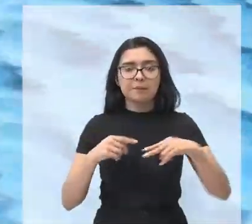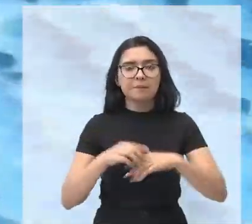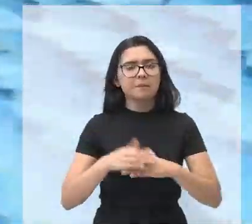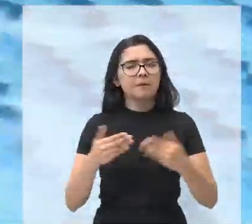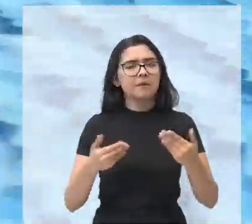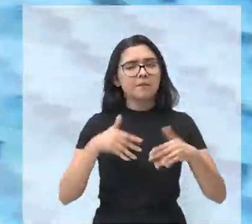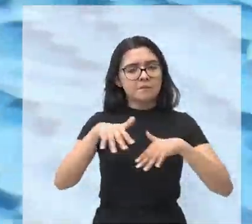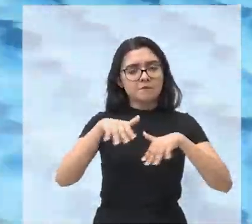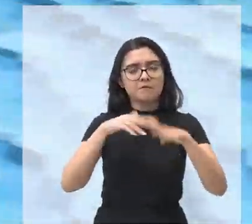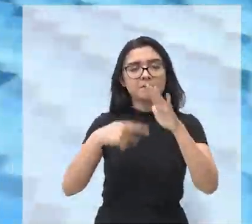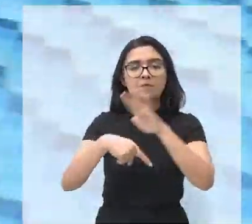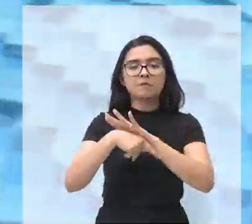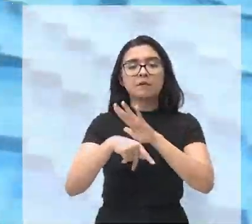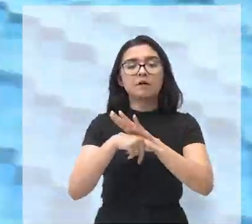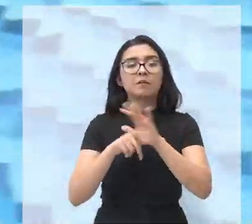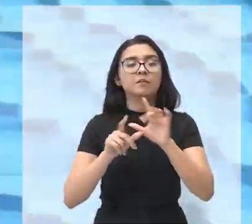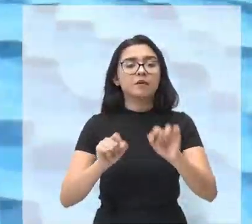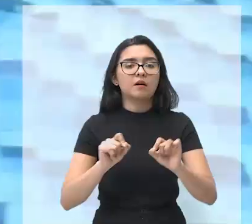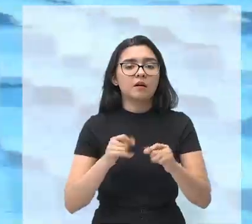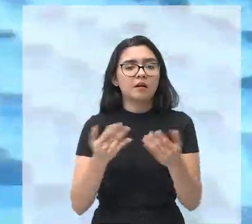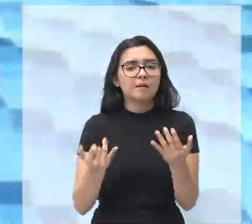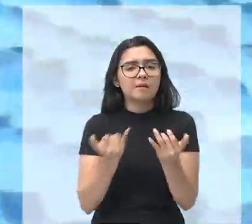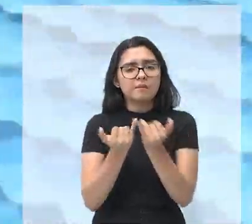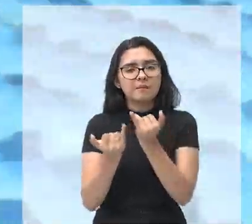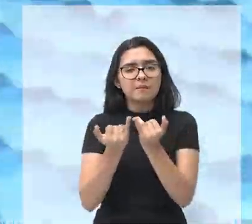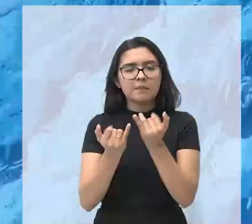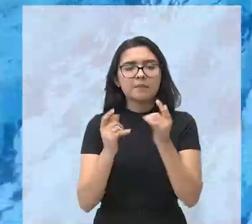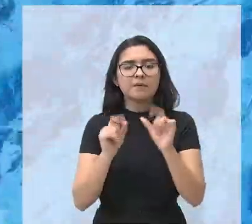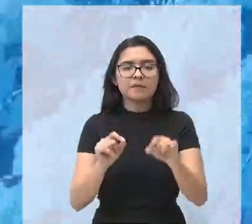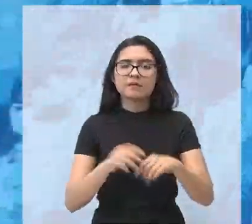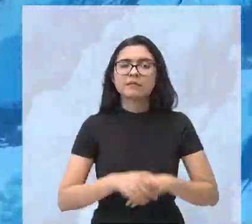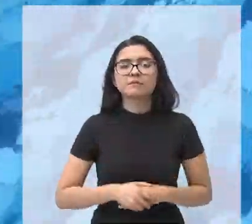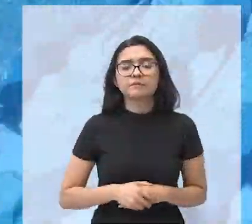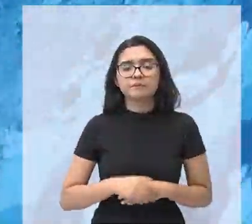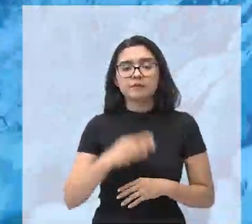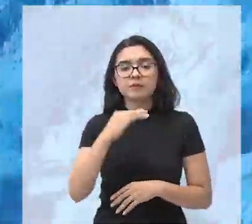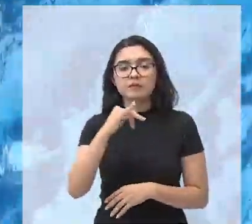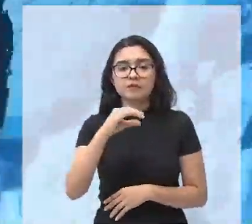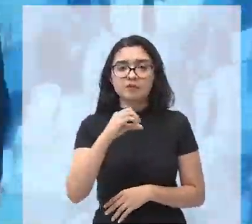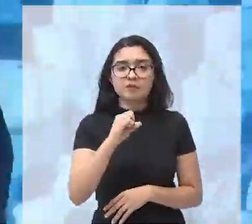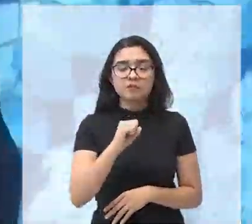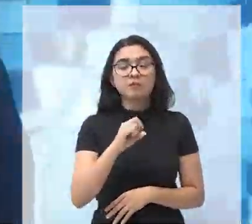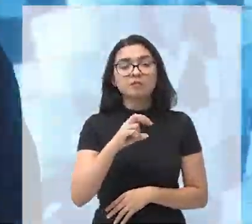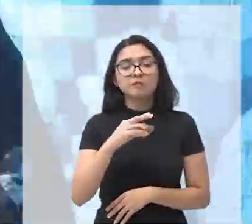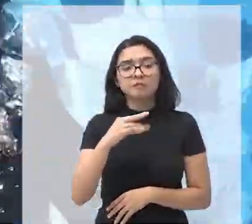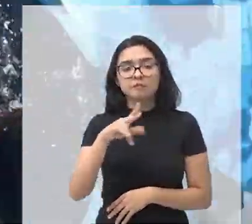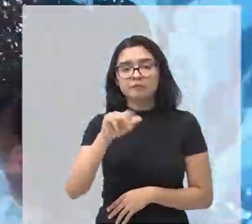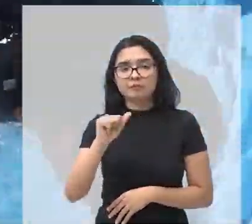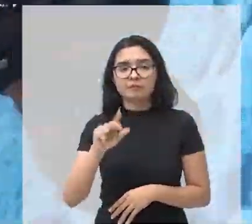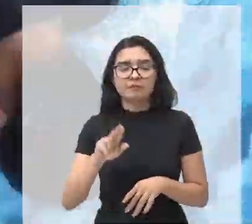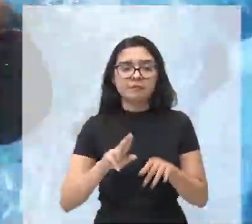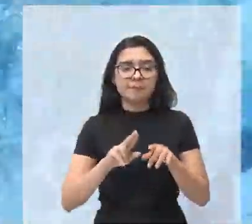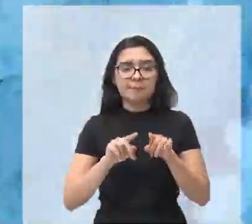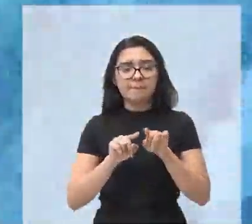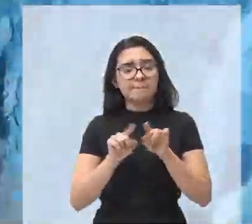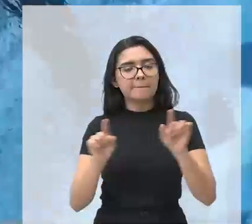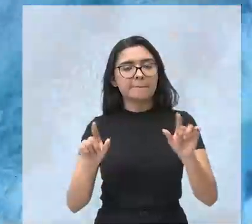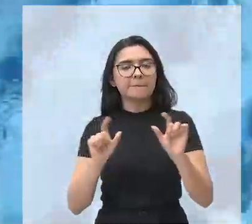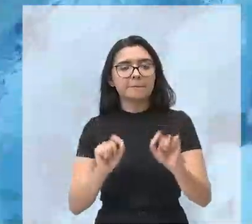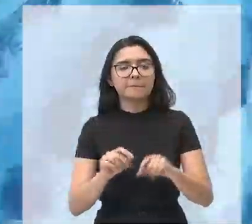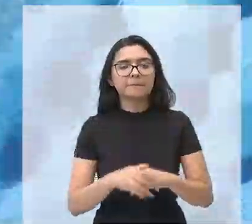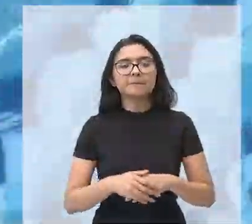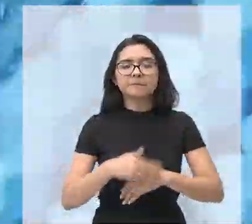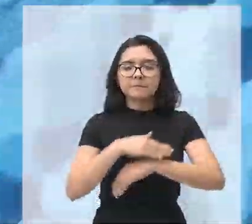Então, os movimentos, eles são meio que circulares, mas na horizontal já, né?